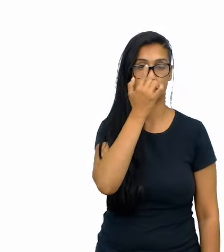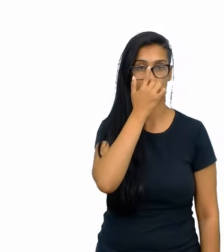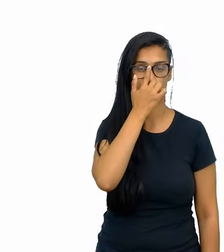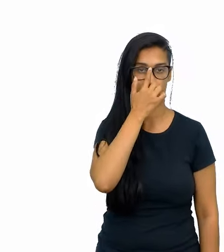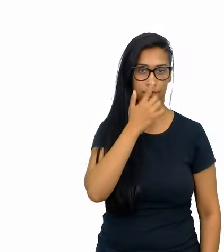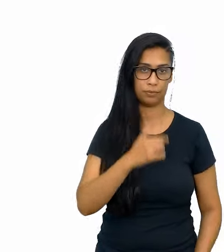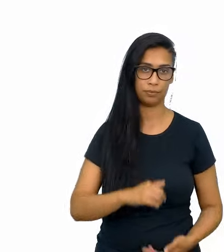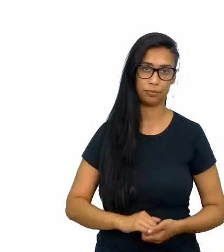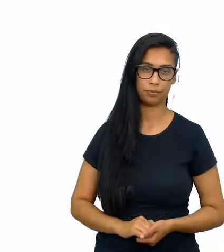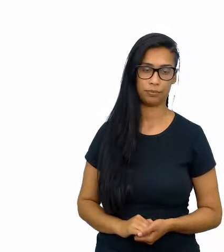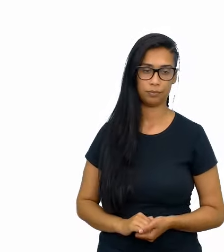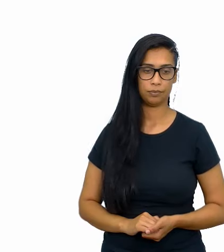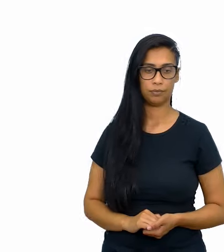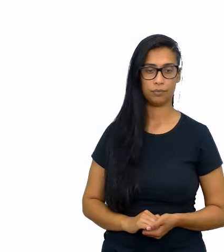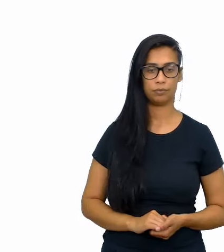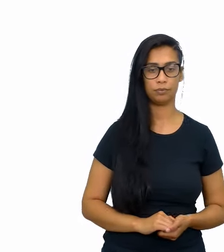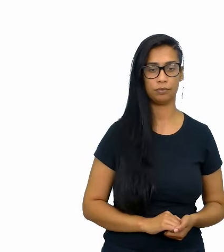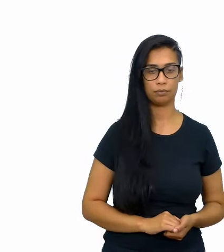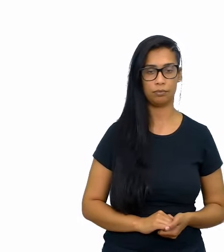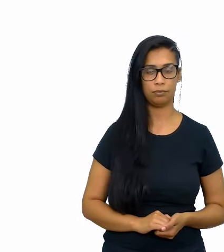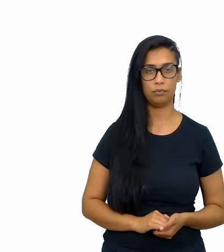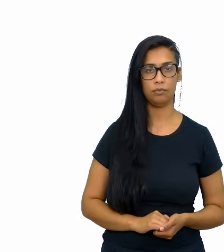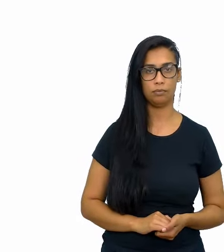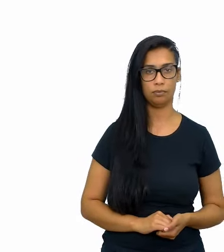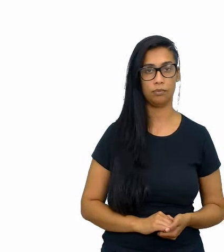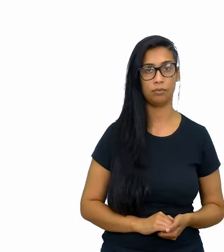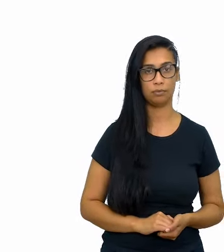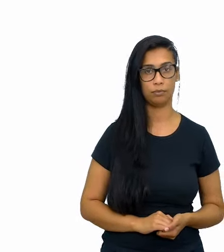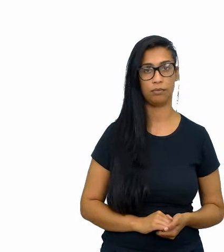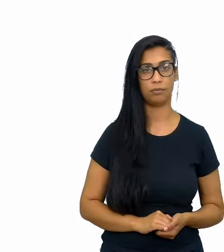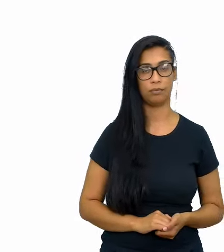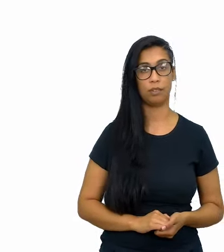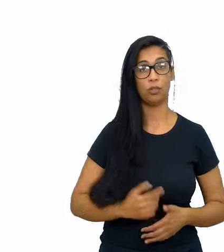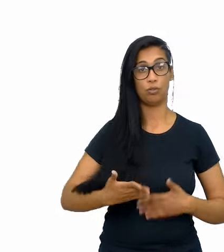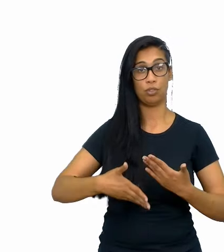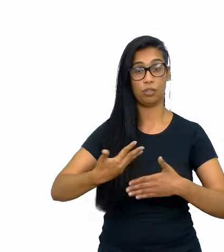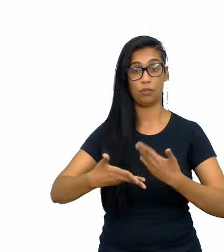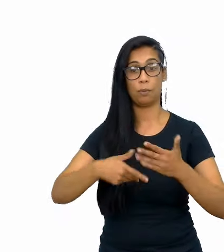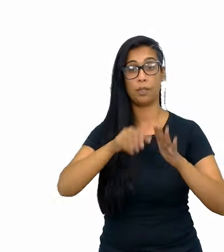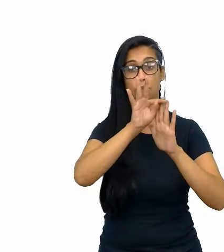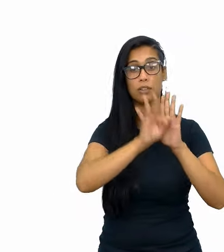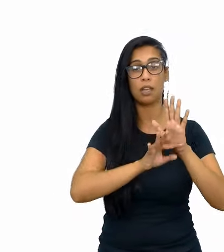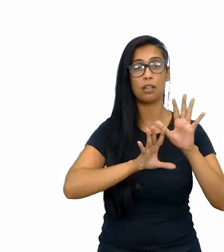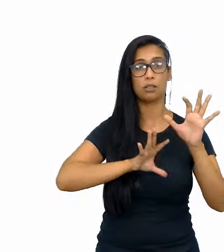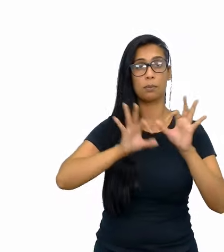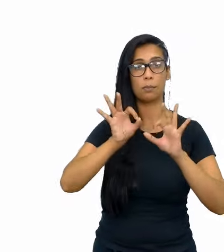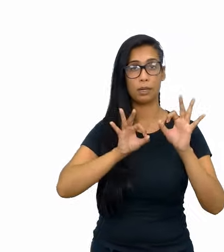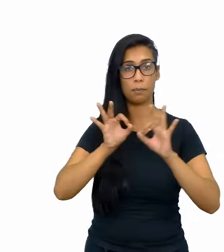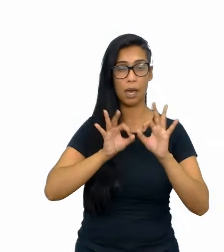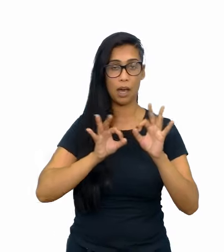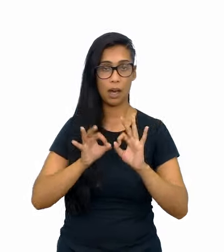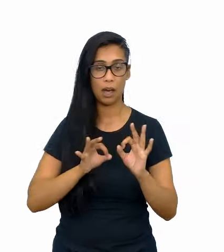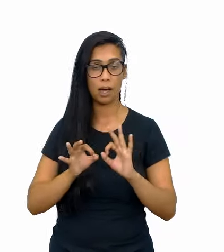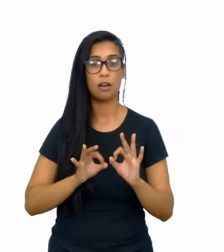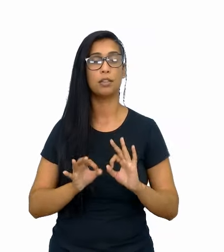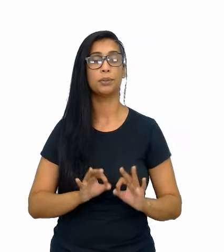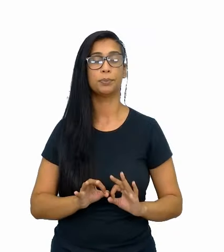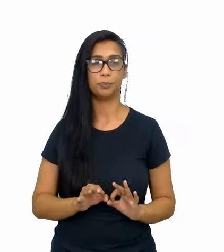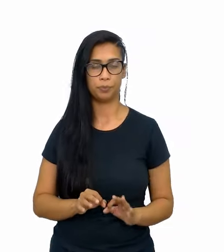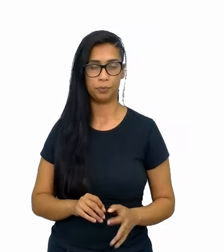que a produção desse texto coletivo, né, o preparo de todo